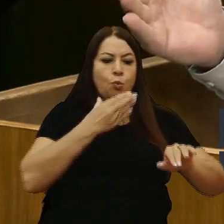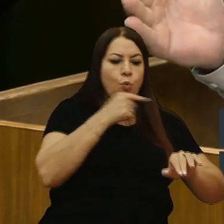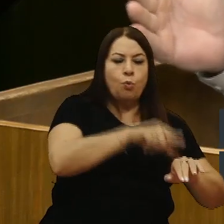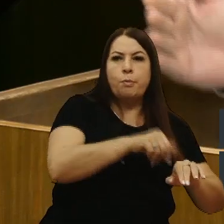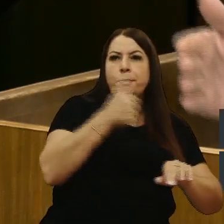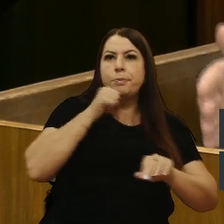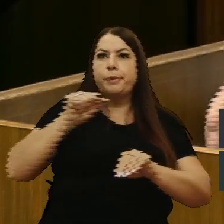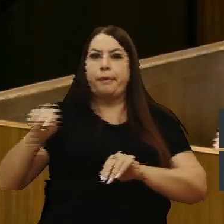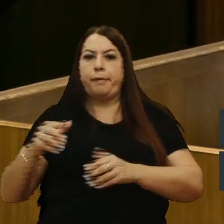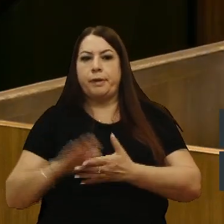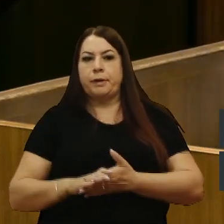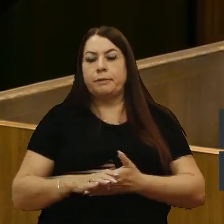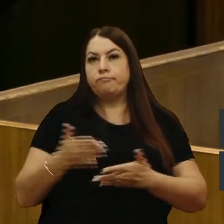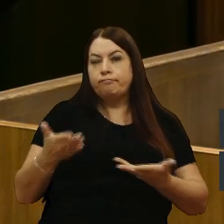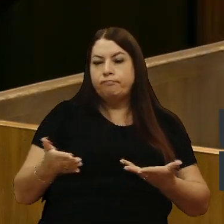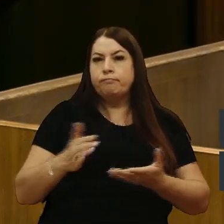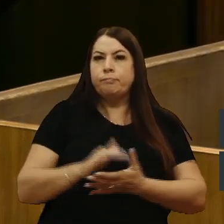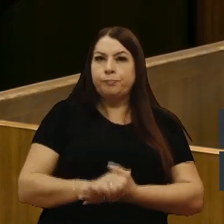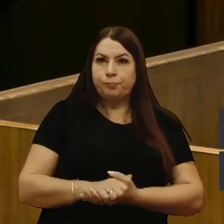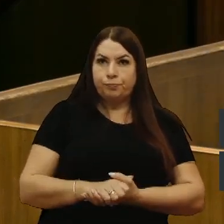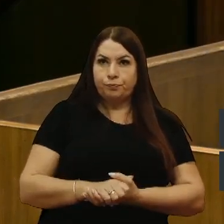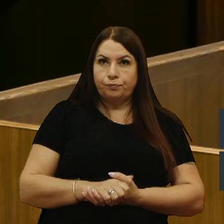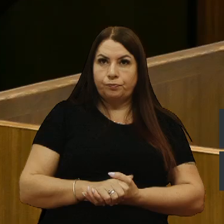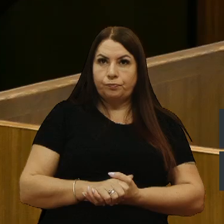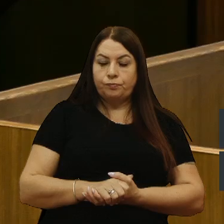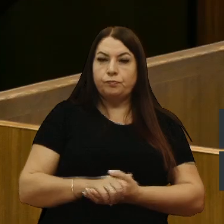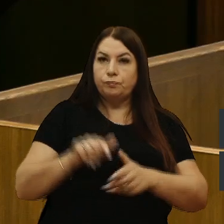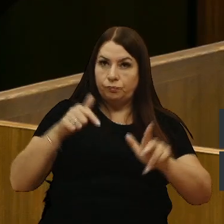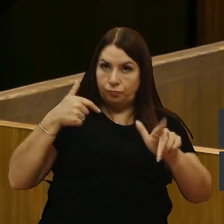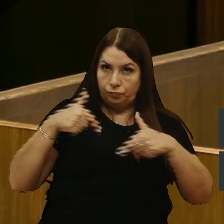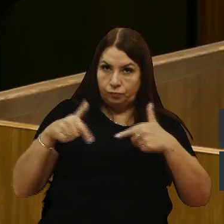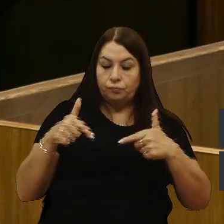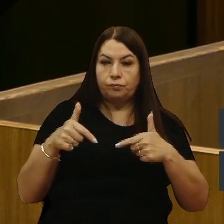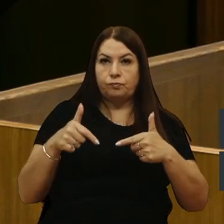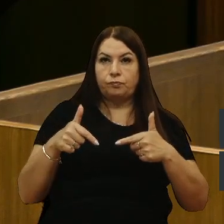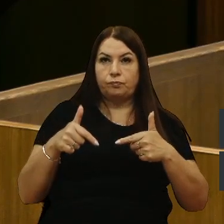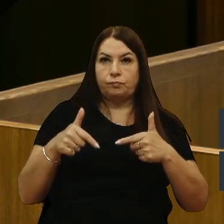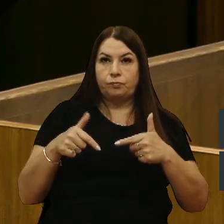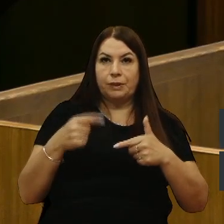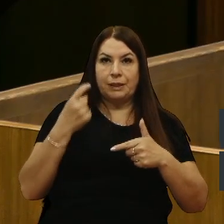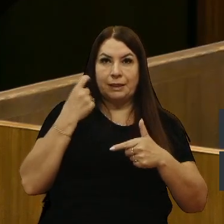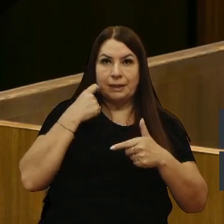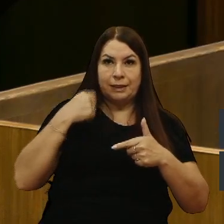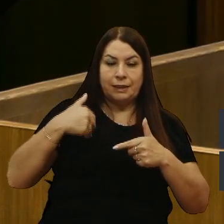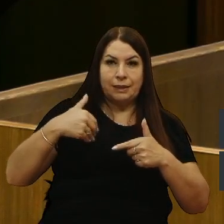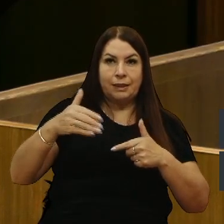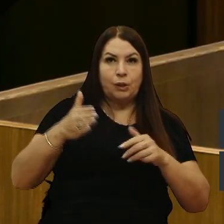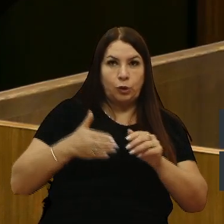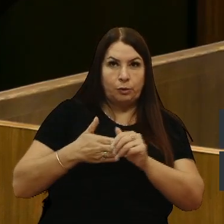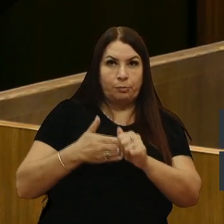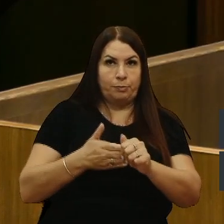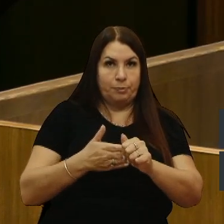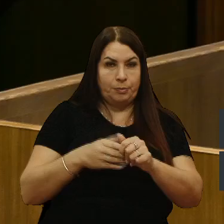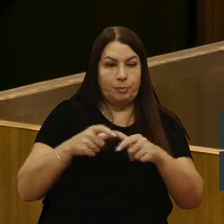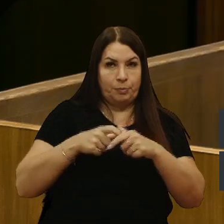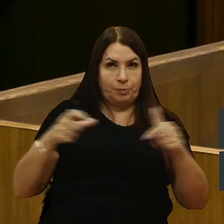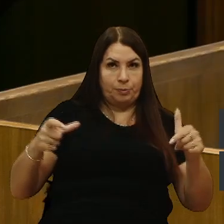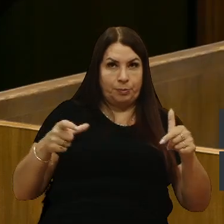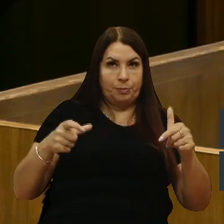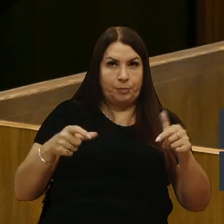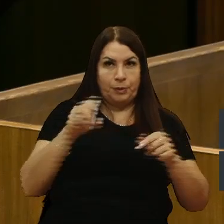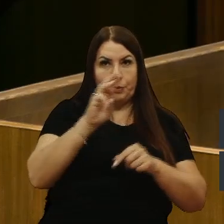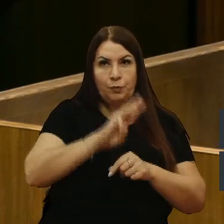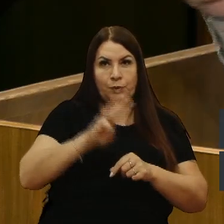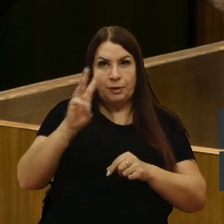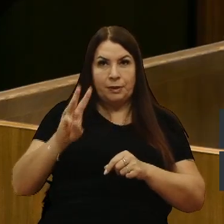mulheres. Gente, o emprego, de sexta-feira para cá eu acompanhei uma grande parte dos sites,